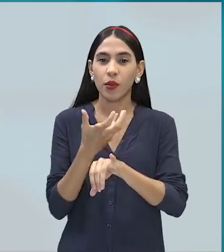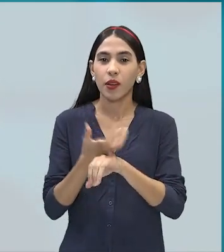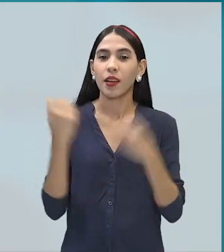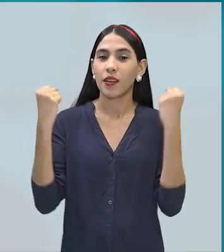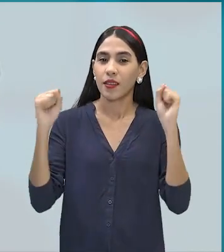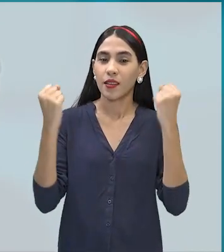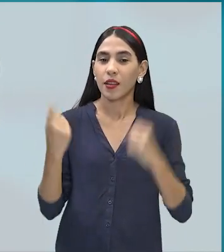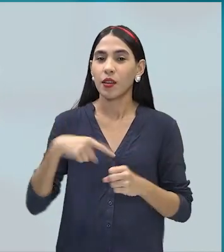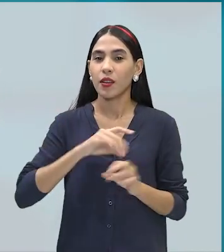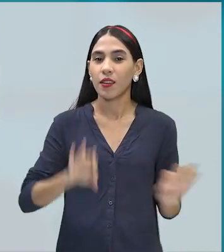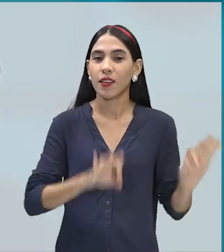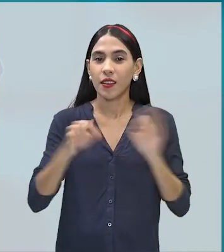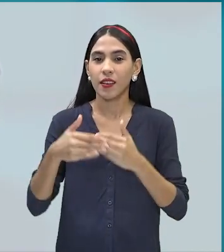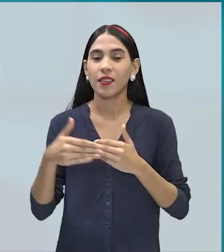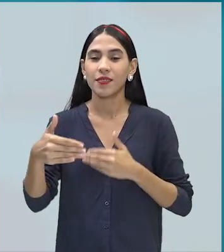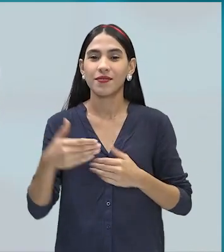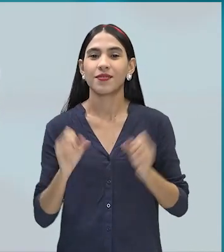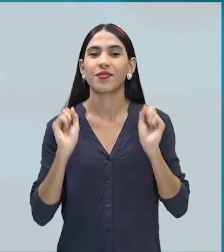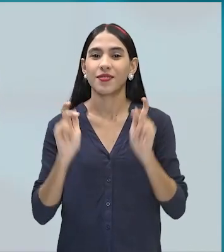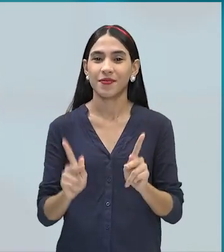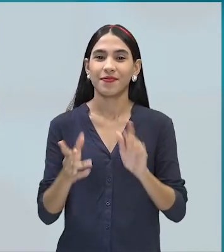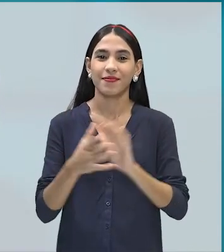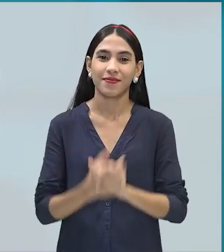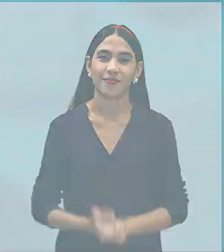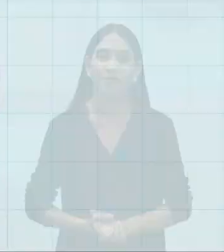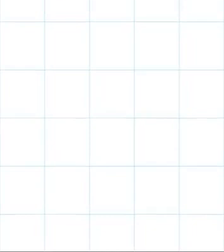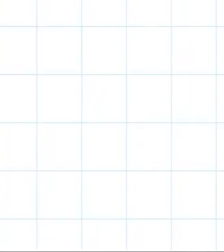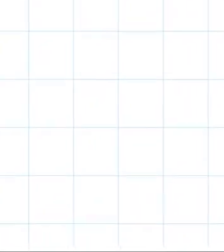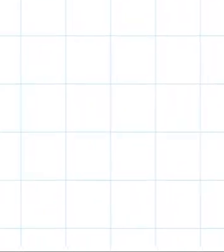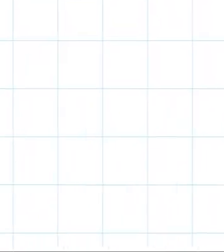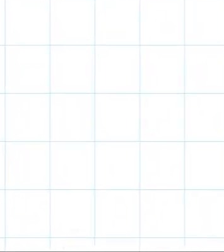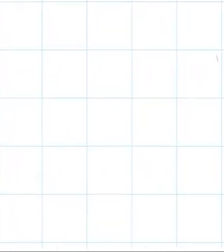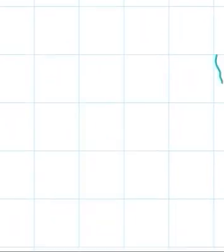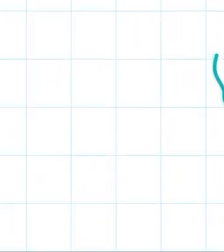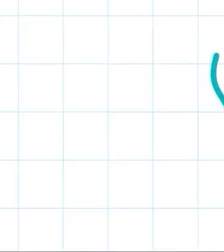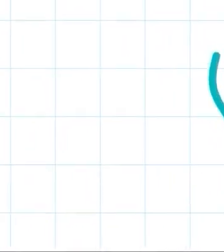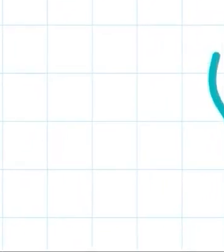que nós vivemos nesse momento. Vamos lá?